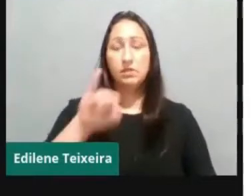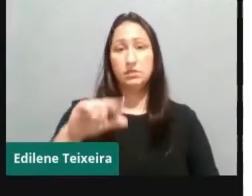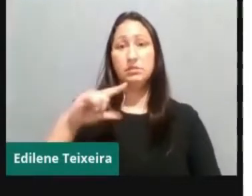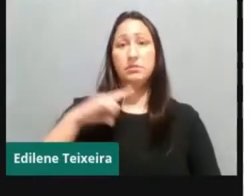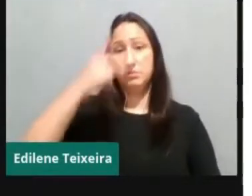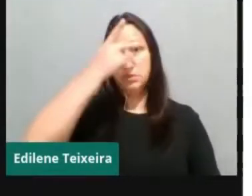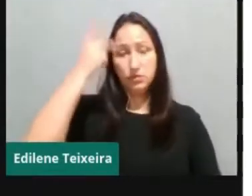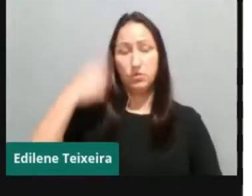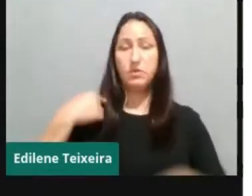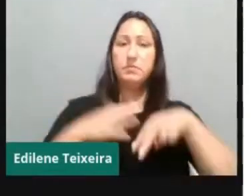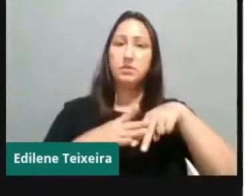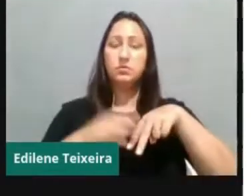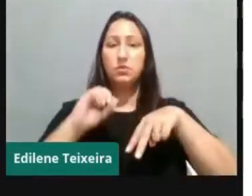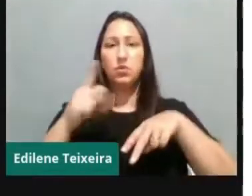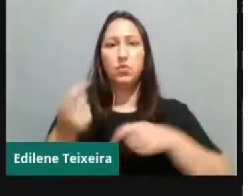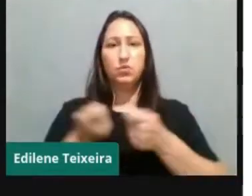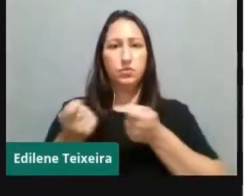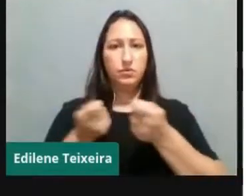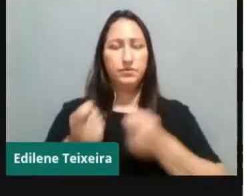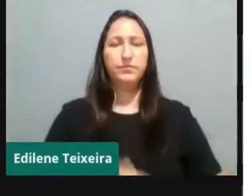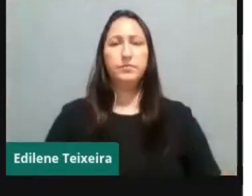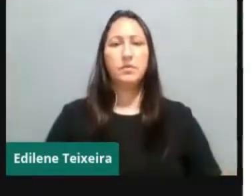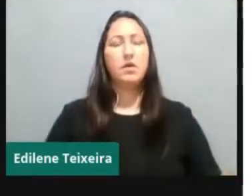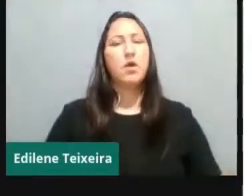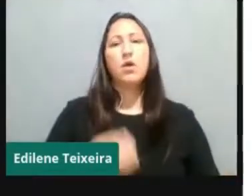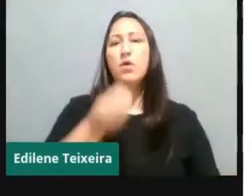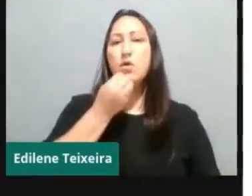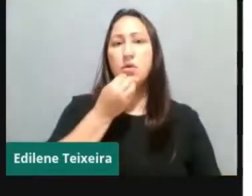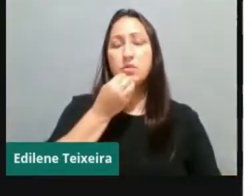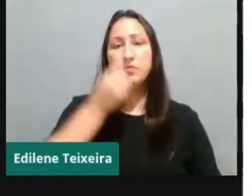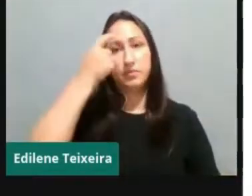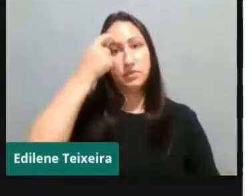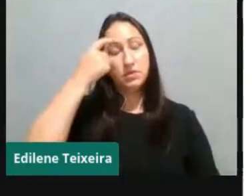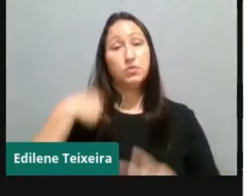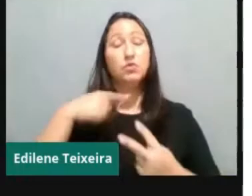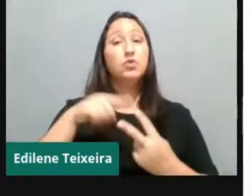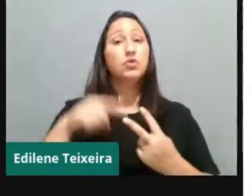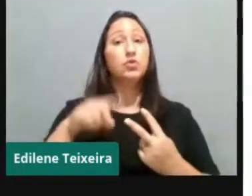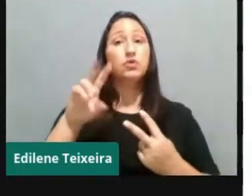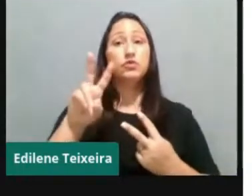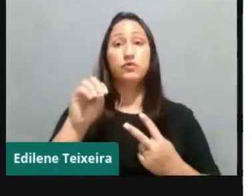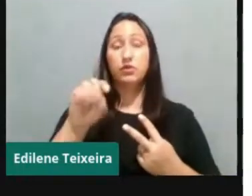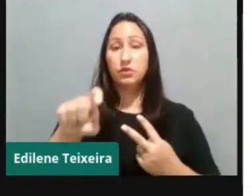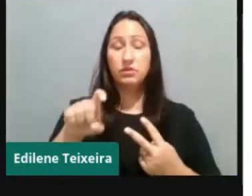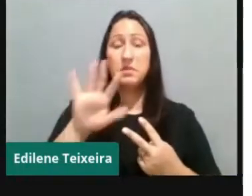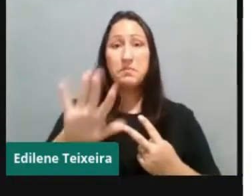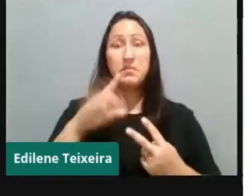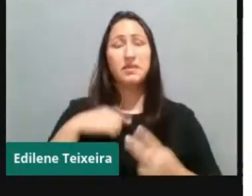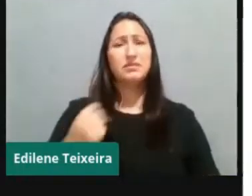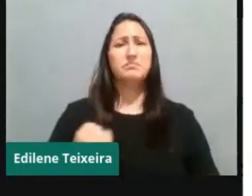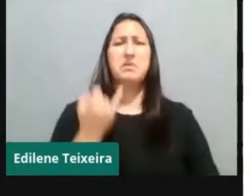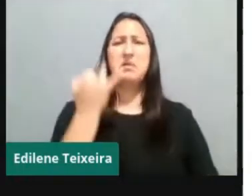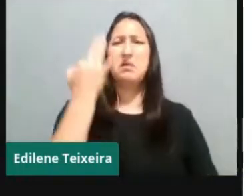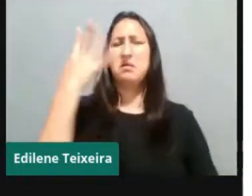controle. É óbvio que isso aqui eu estou considerando que o cérebro tem só 2 vóxeis, ele na verdade tem milhares de vóxeis. Se ele tivesse